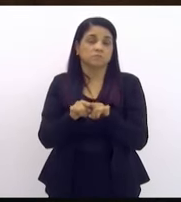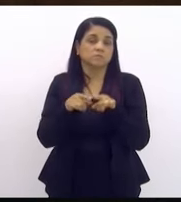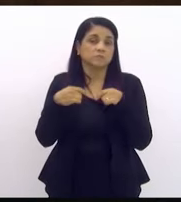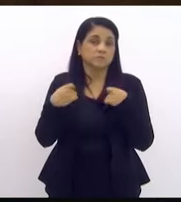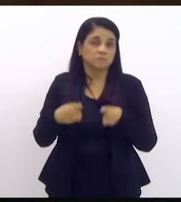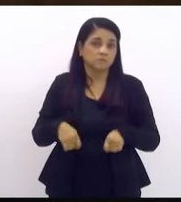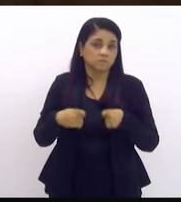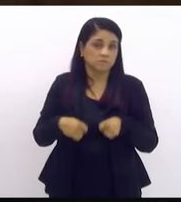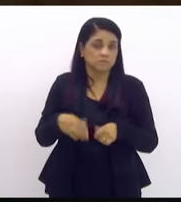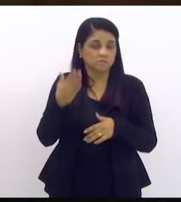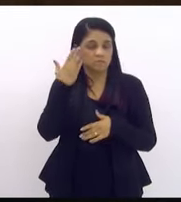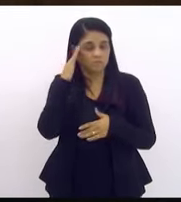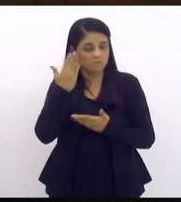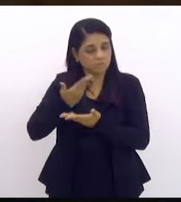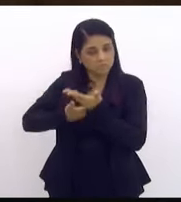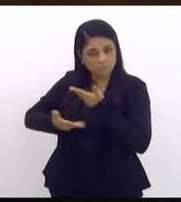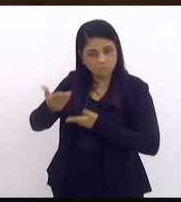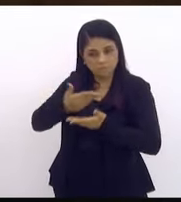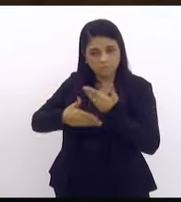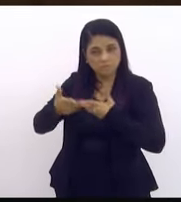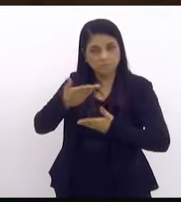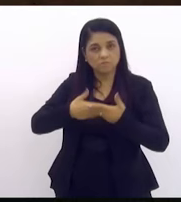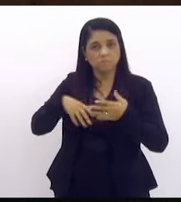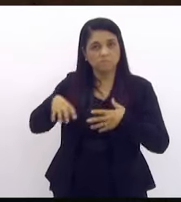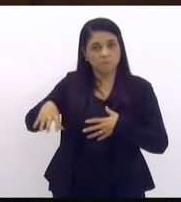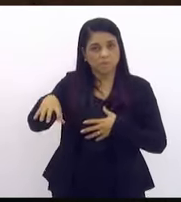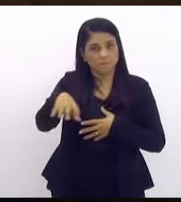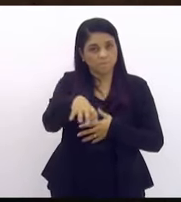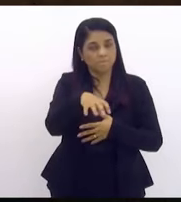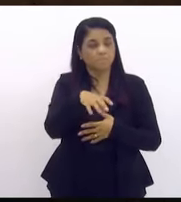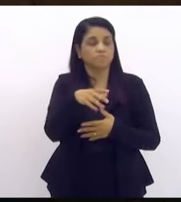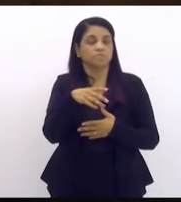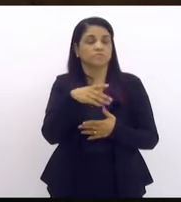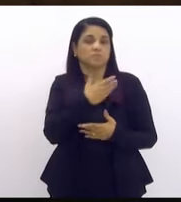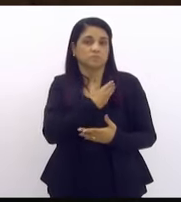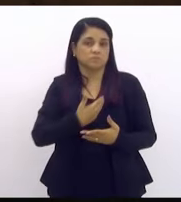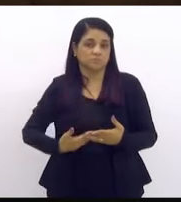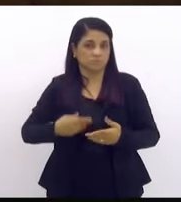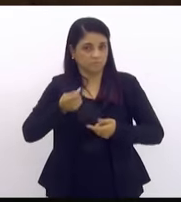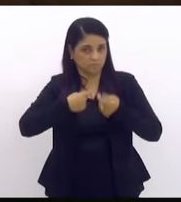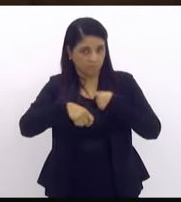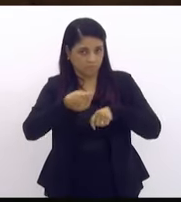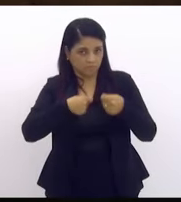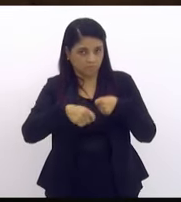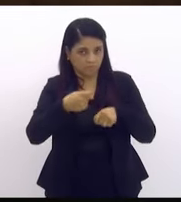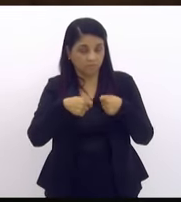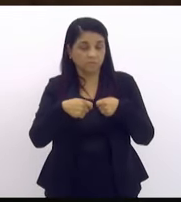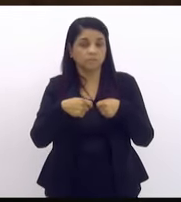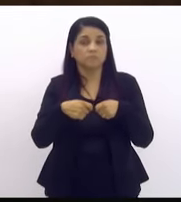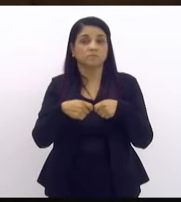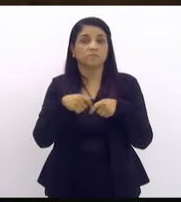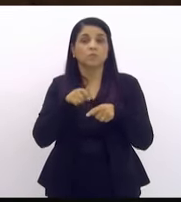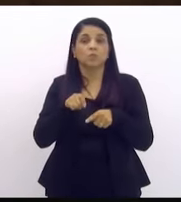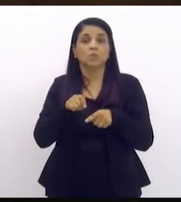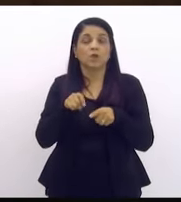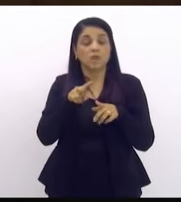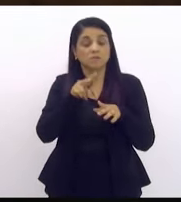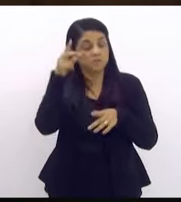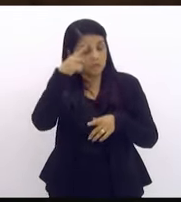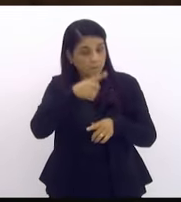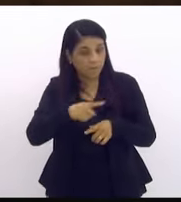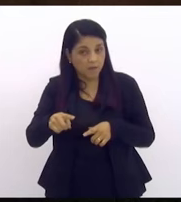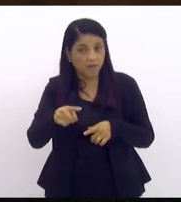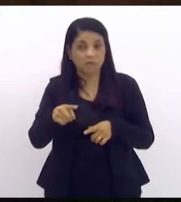necessidade de articulação com outras esferas da administração pública, nessa que é uma das maiores semanas, um